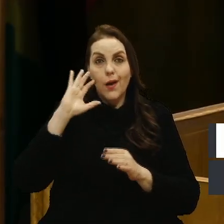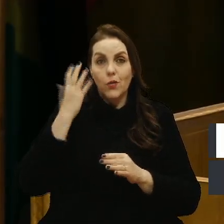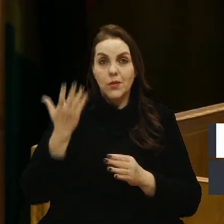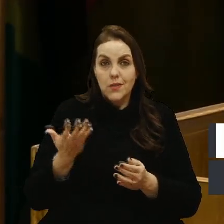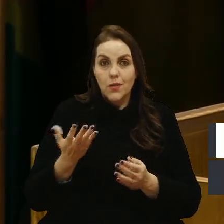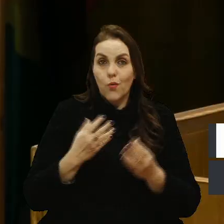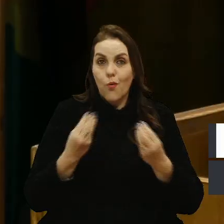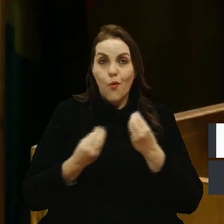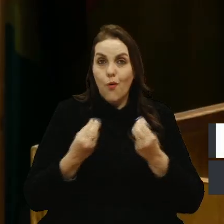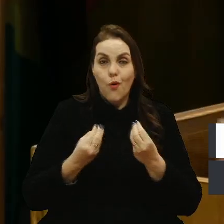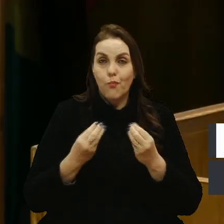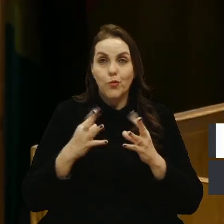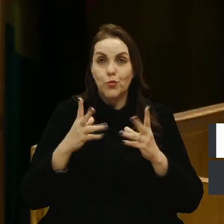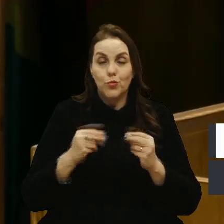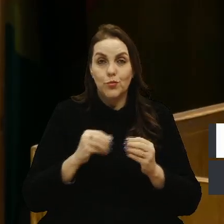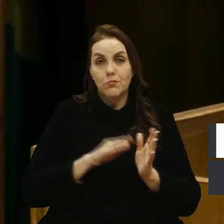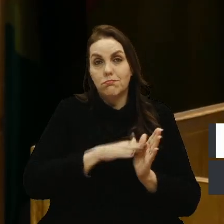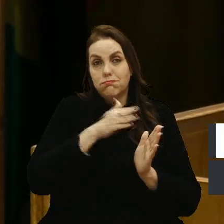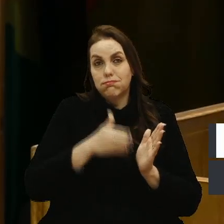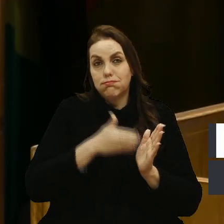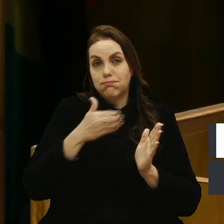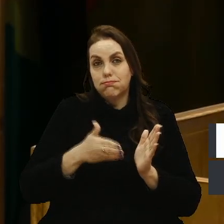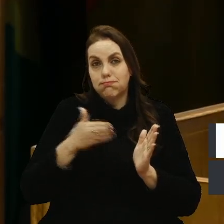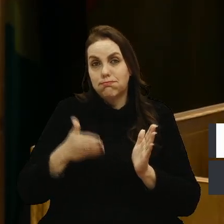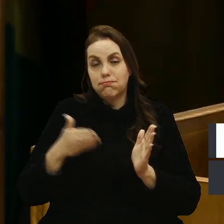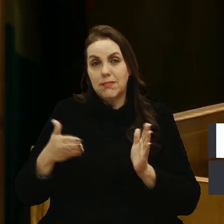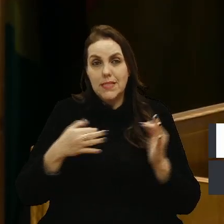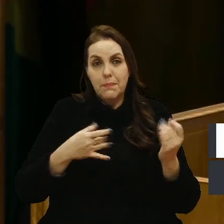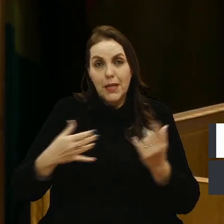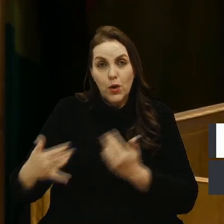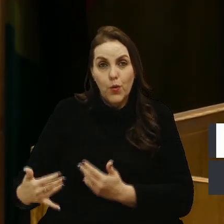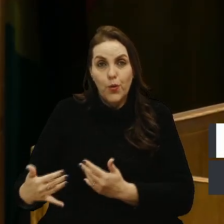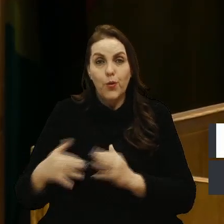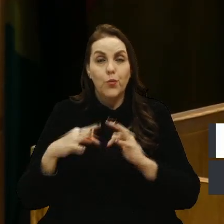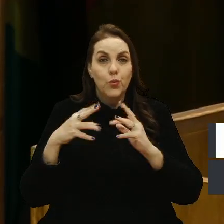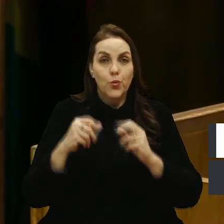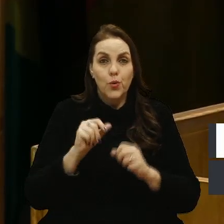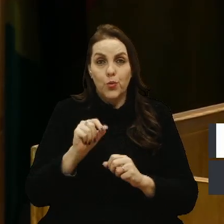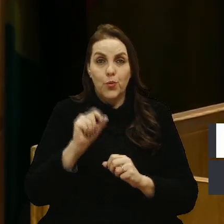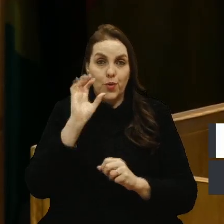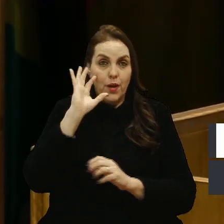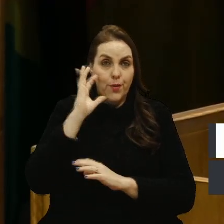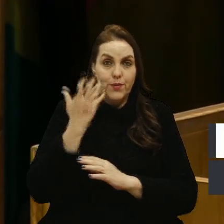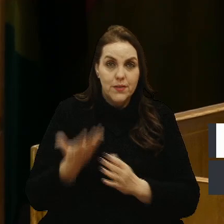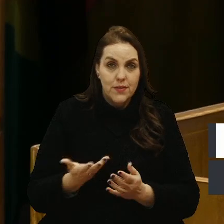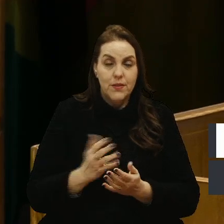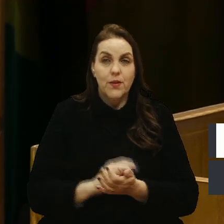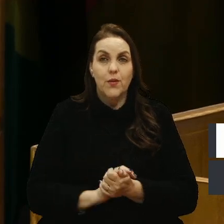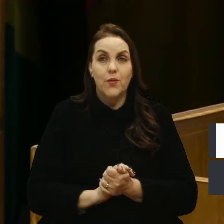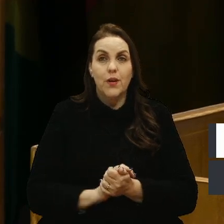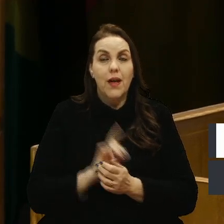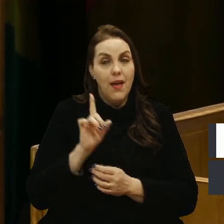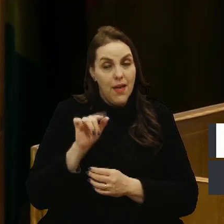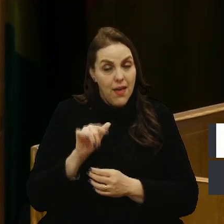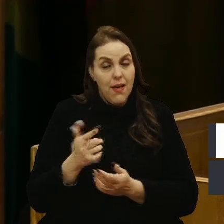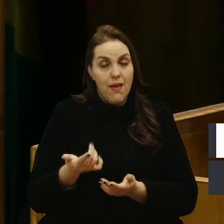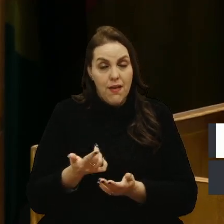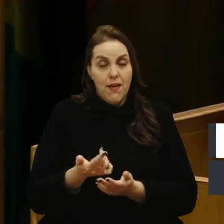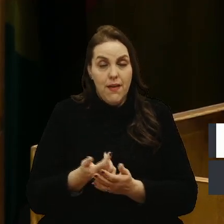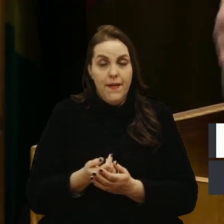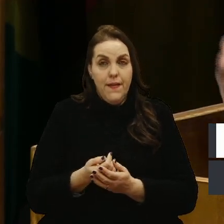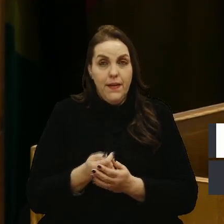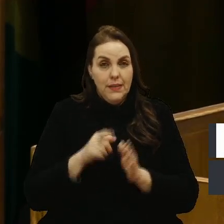tudo está acontecendo. E que tudo aquilo que está